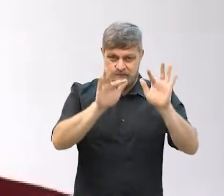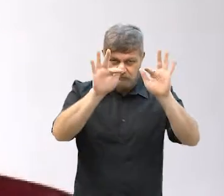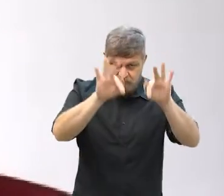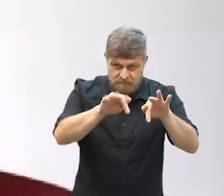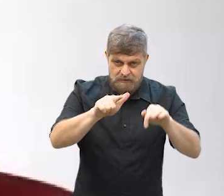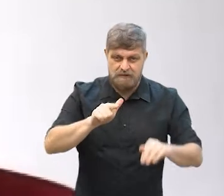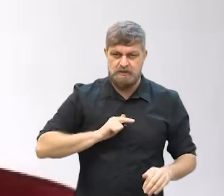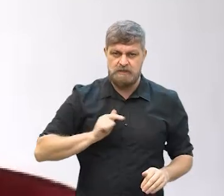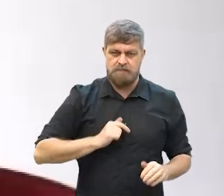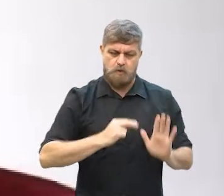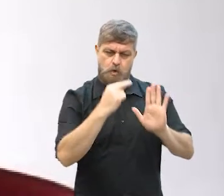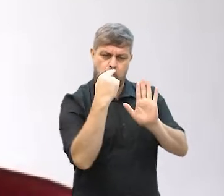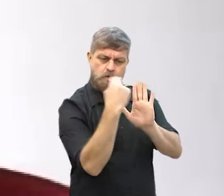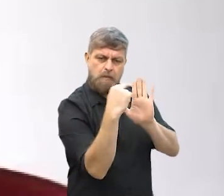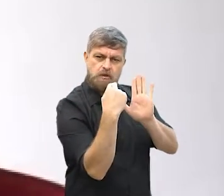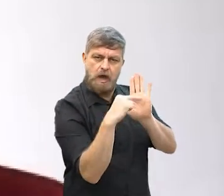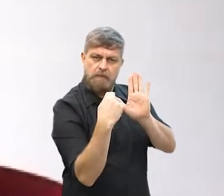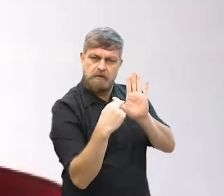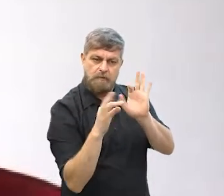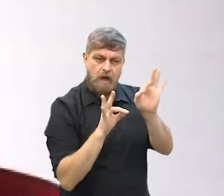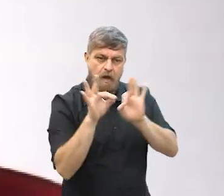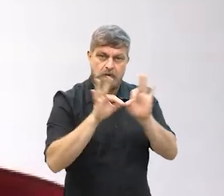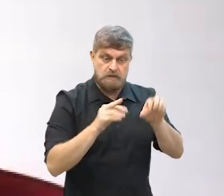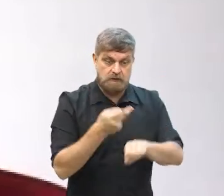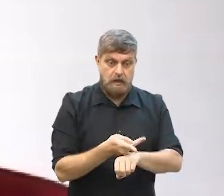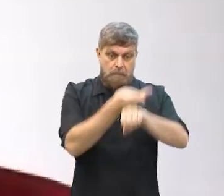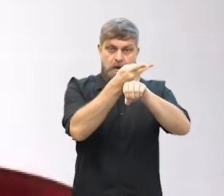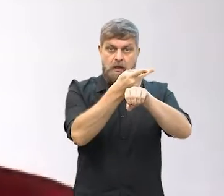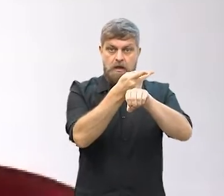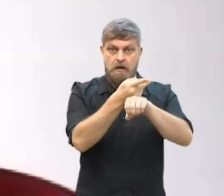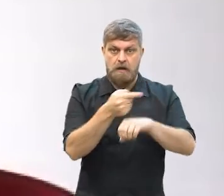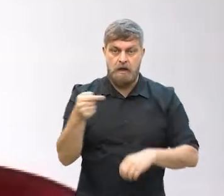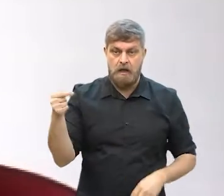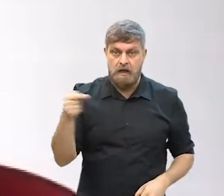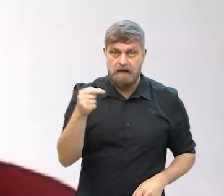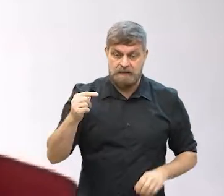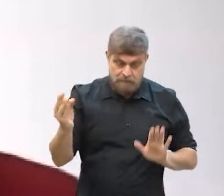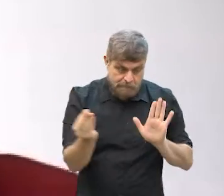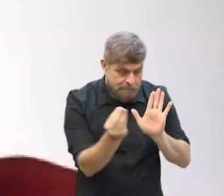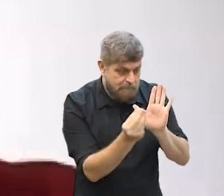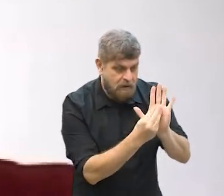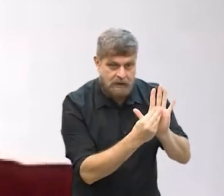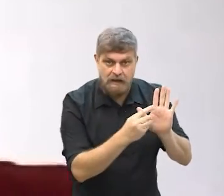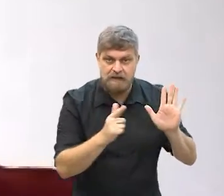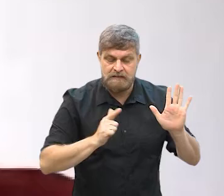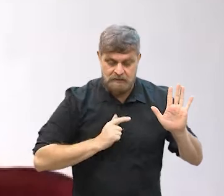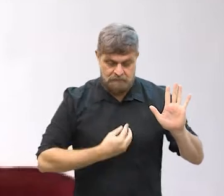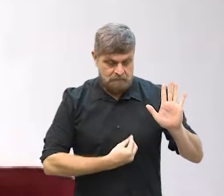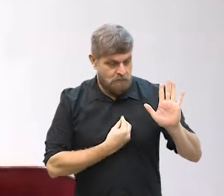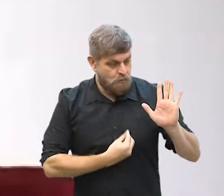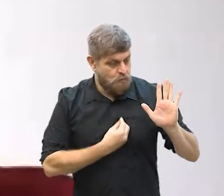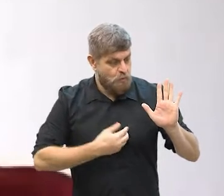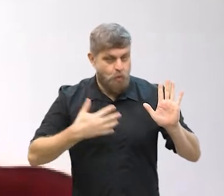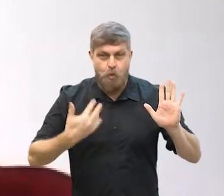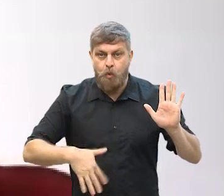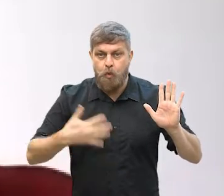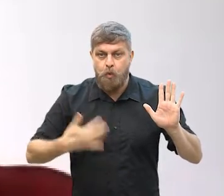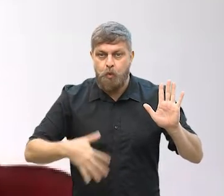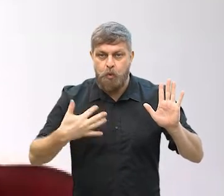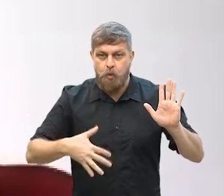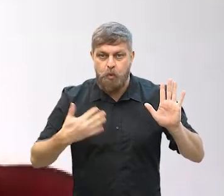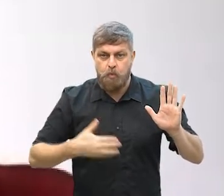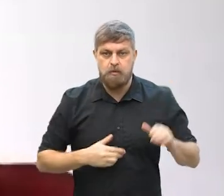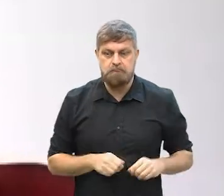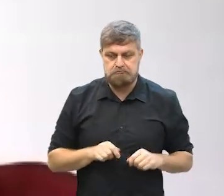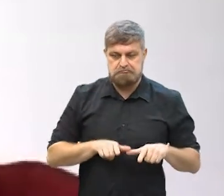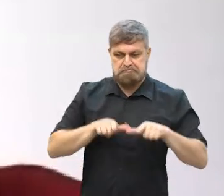hora que saiu a lista dos projetos premiados, esse aí estava, né, esse nosso projeto estava incluído ali na lista de